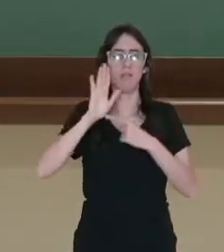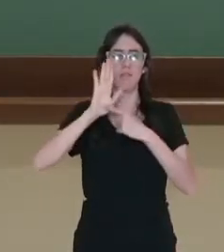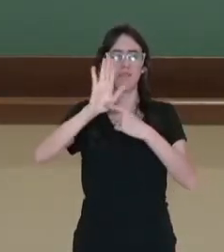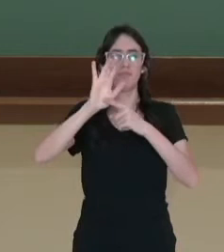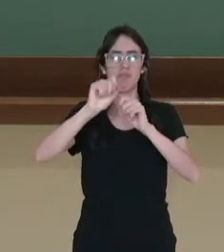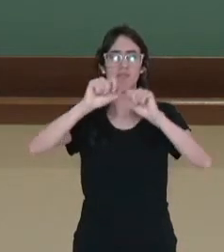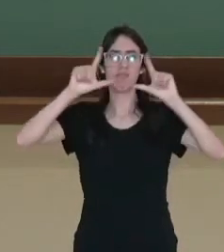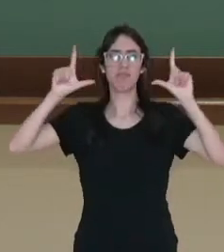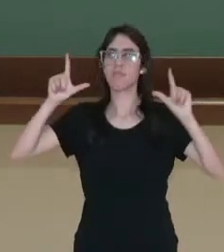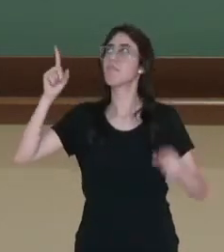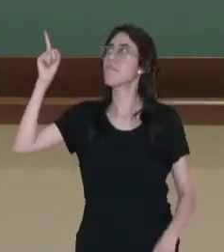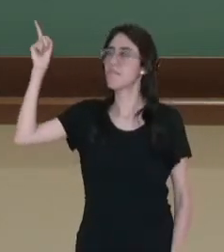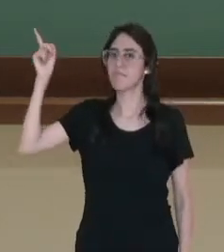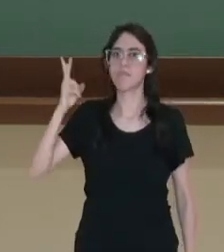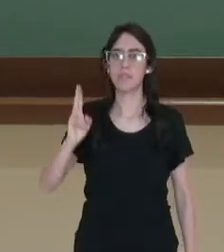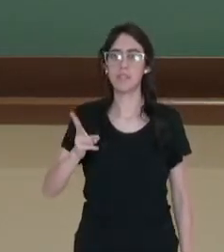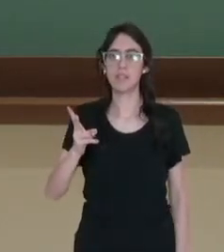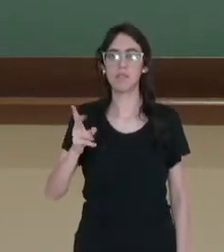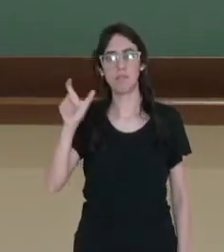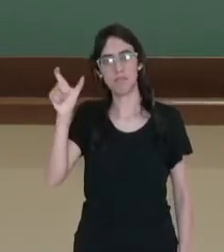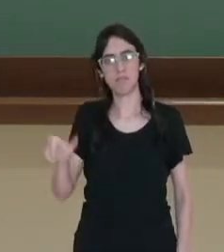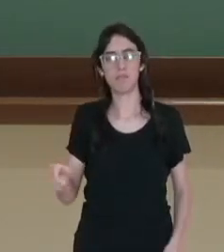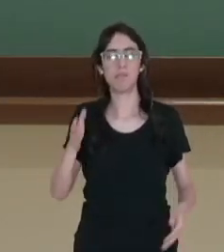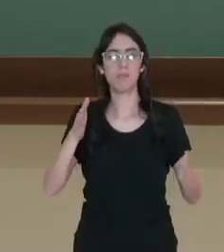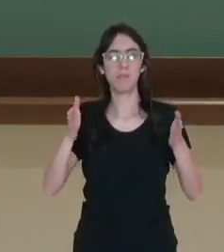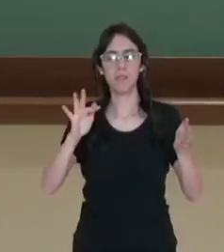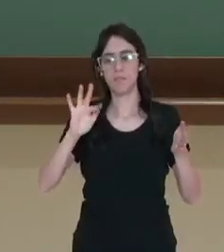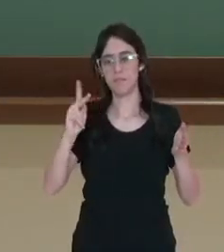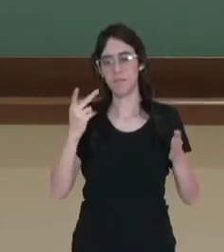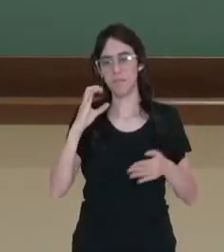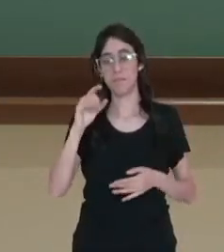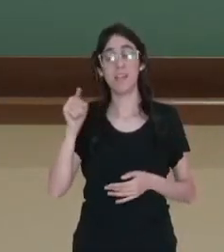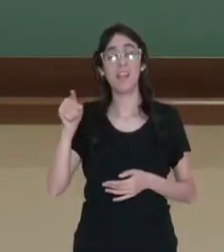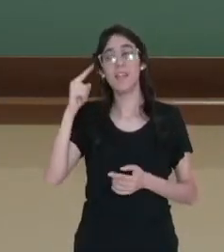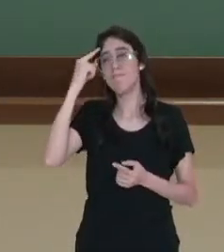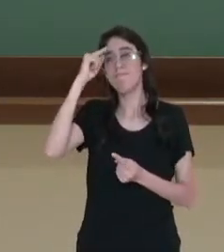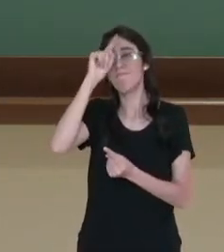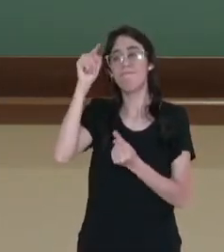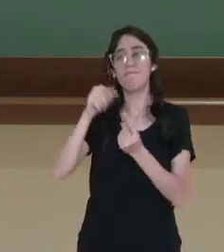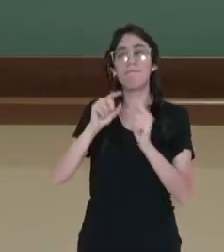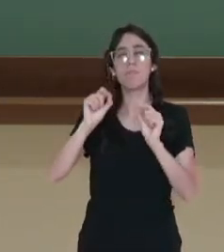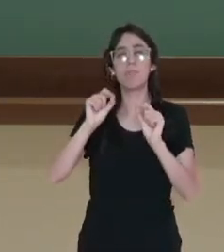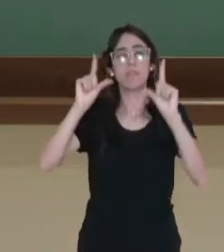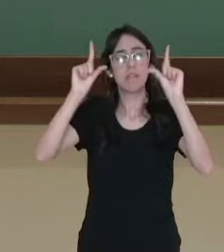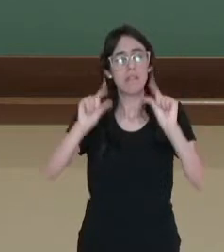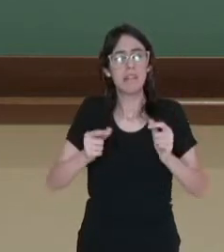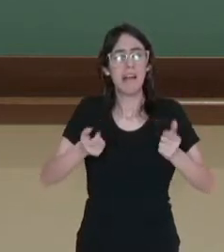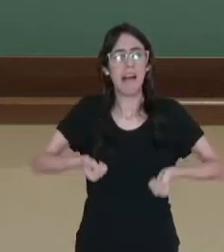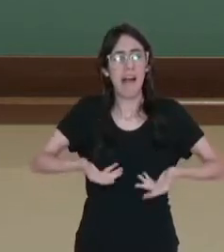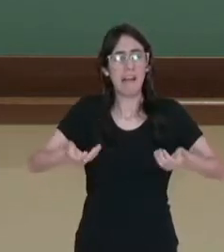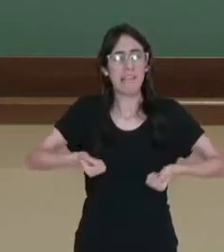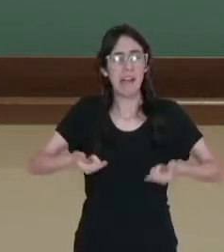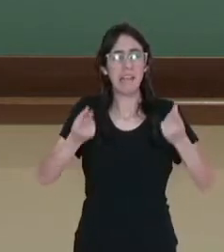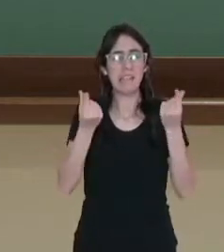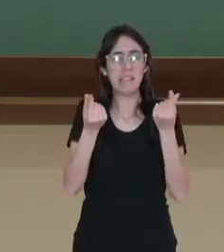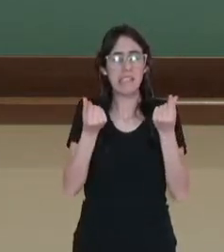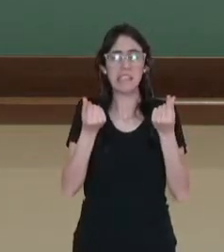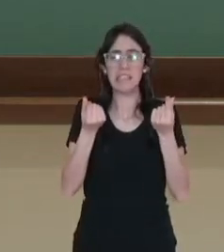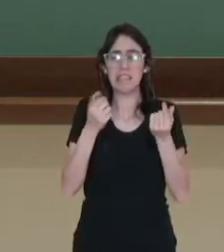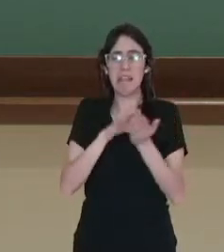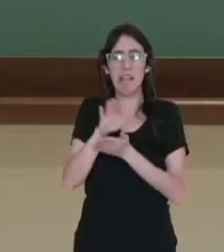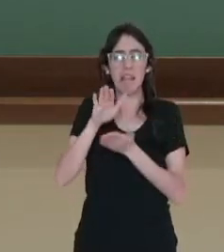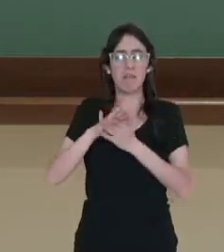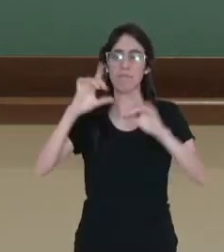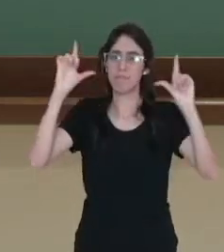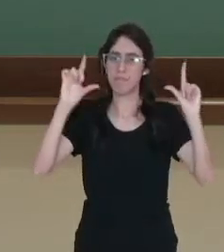então inicial do governo Fernando Henrique Cardoso: reduzir os custos do Estado. Redução de custos, incluindo